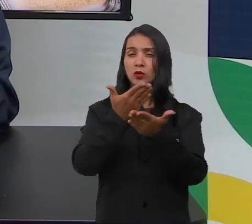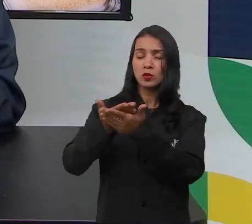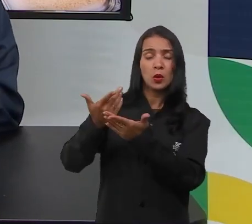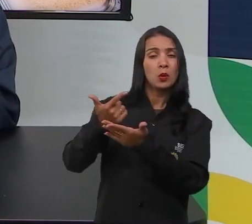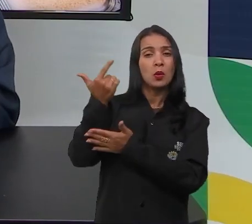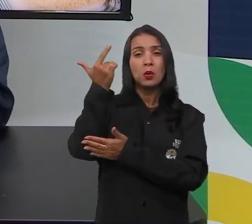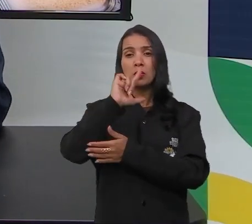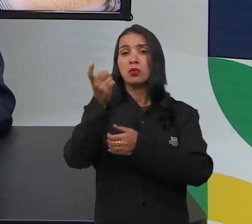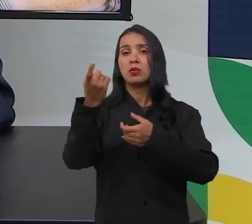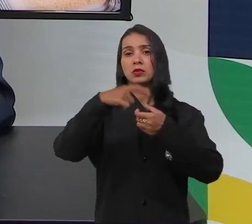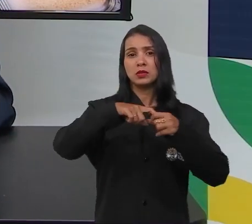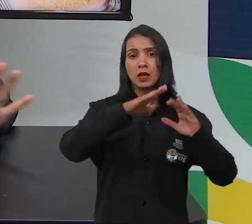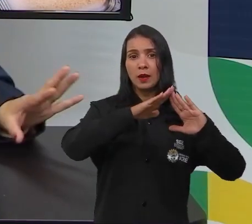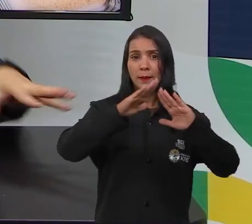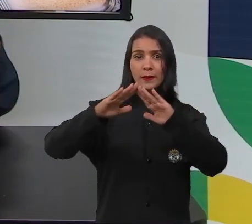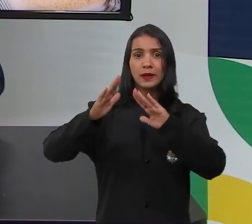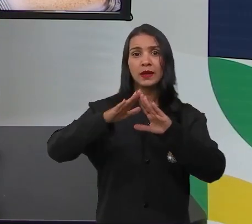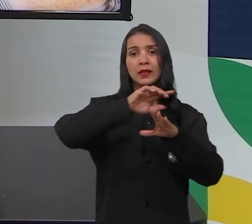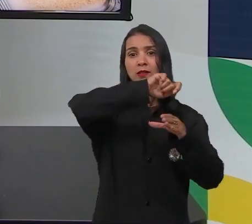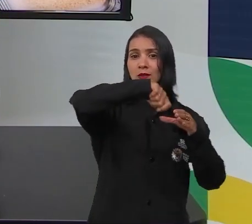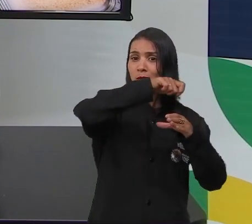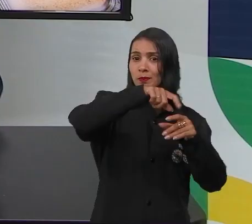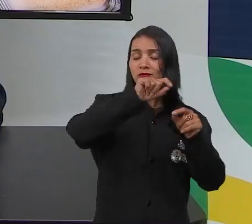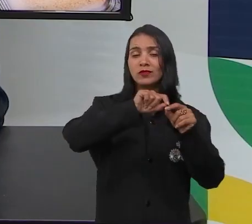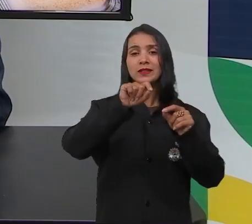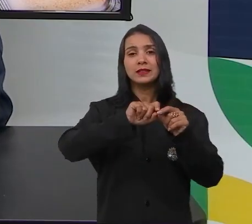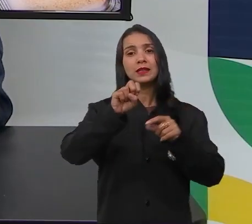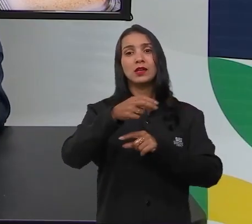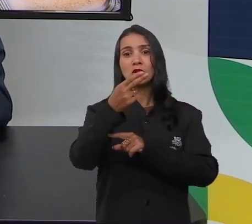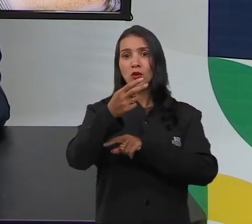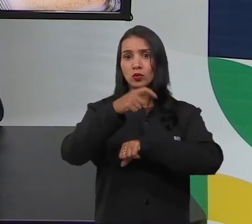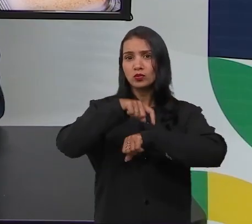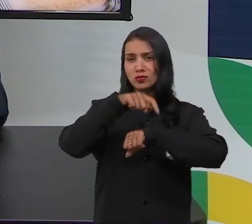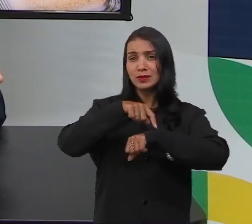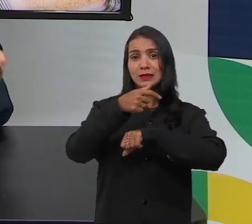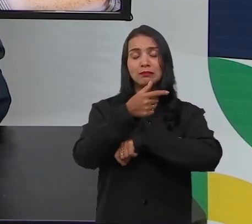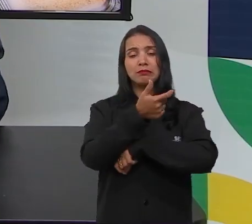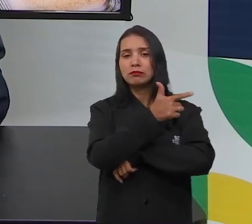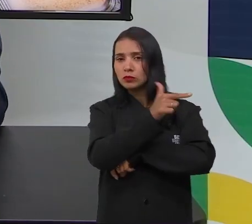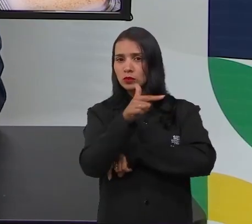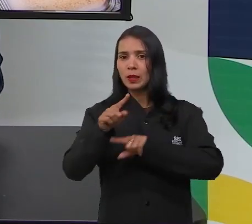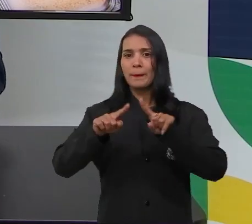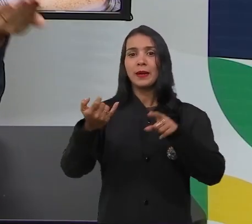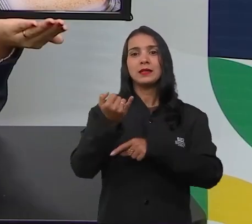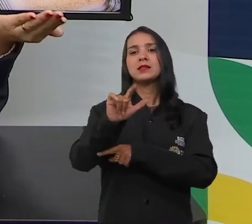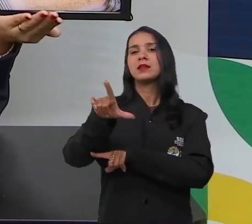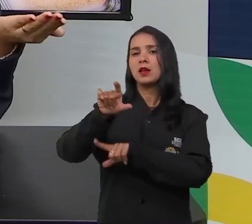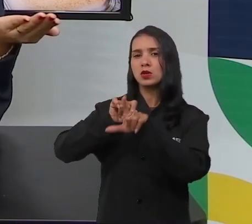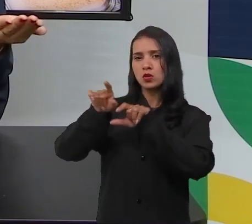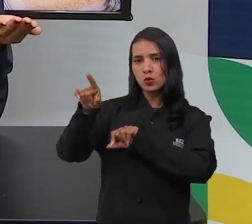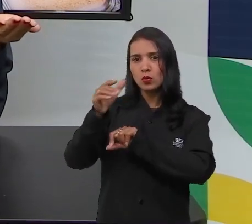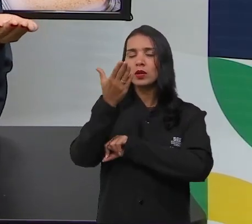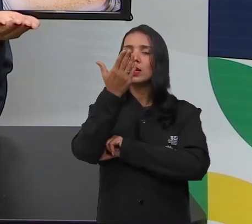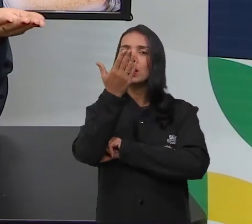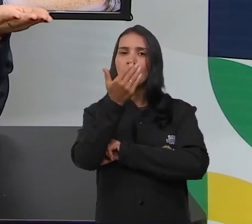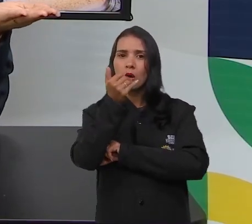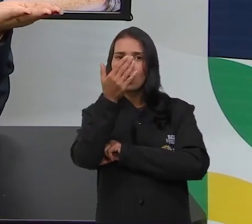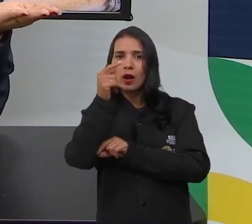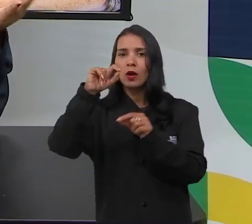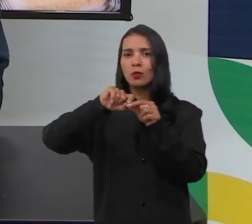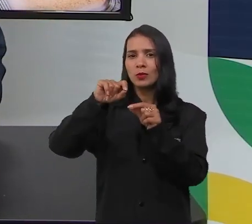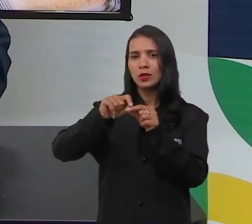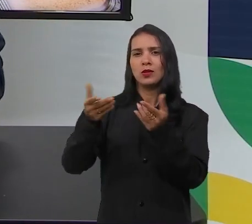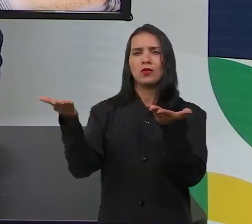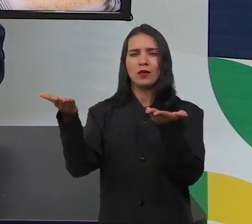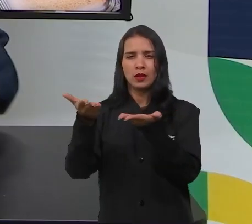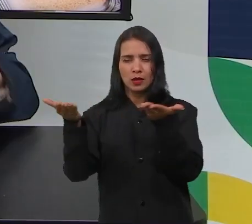para casa para comer ali ou ter tempo ali de fazer um alimento, né? Mas se for para escolher entre uma comida industrializada e uma comida ali feitinha